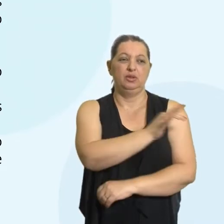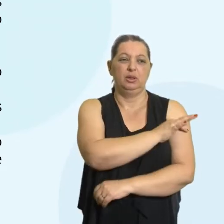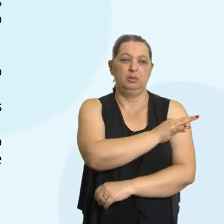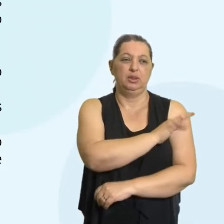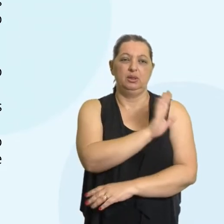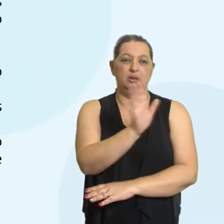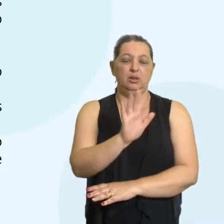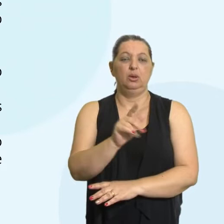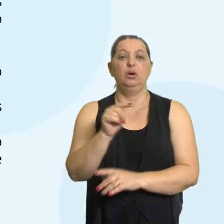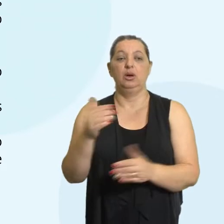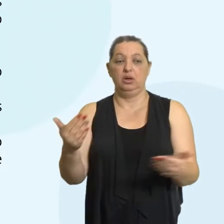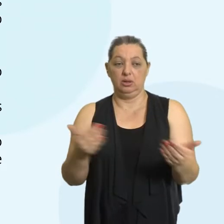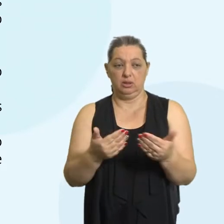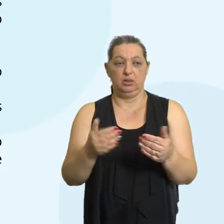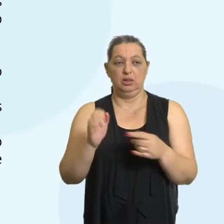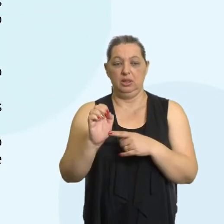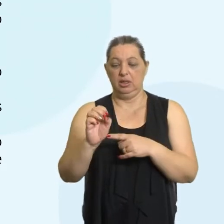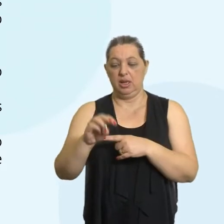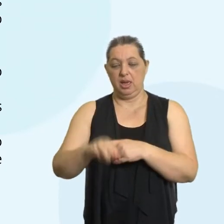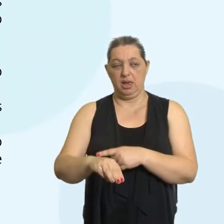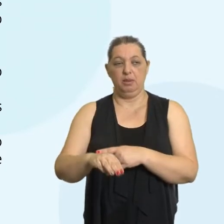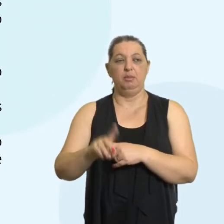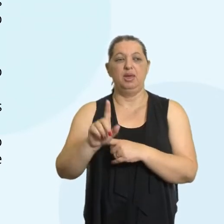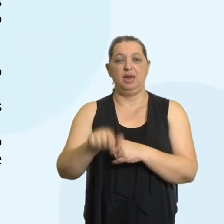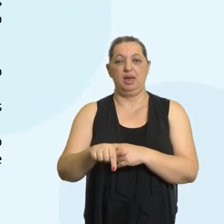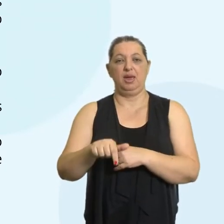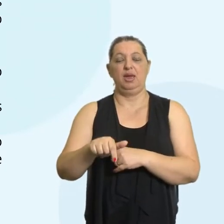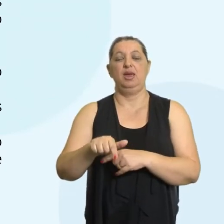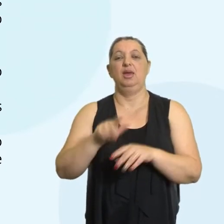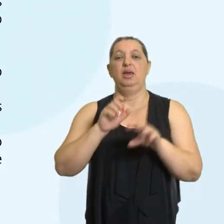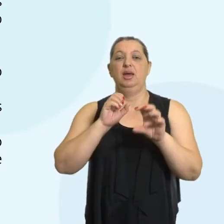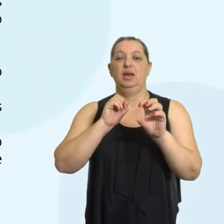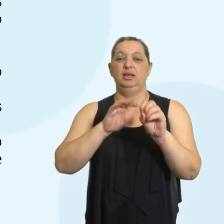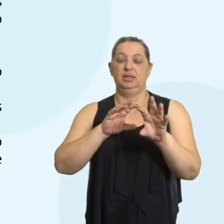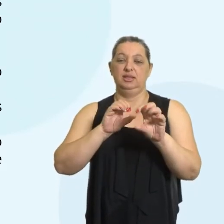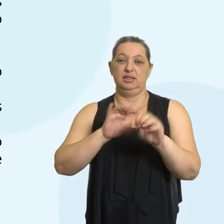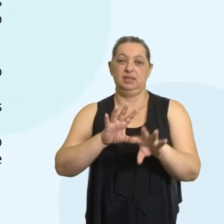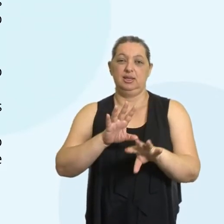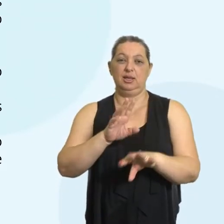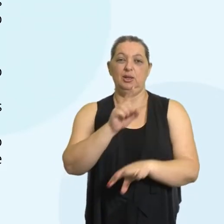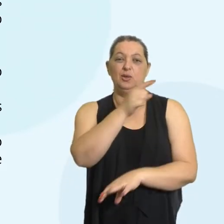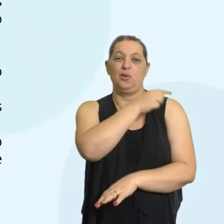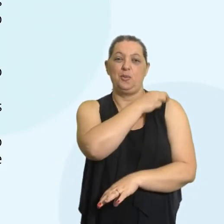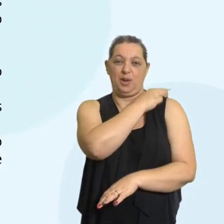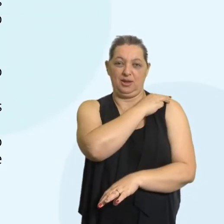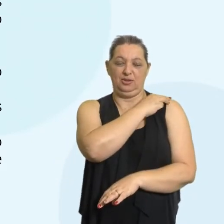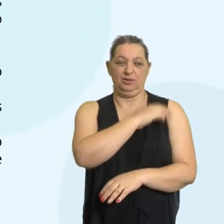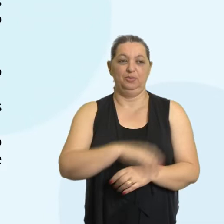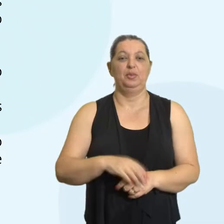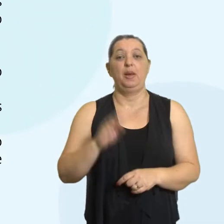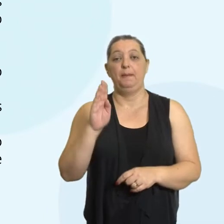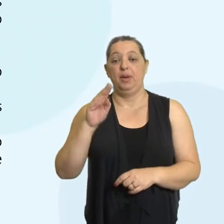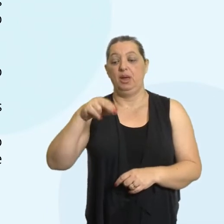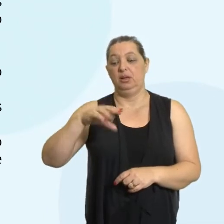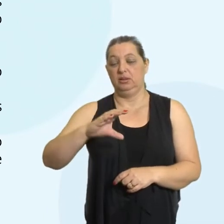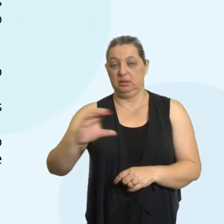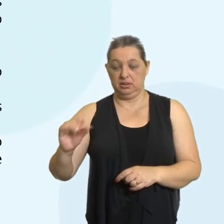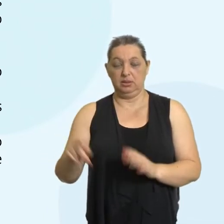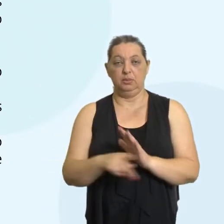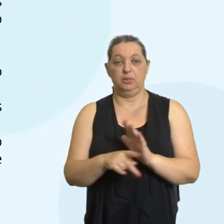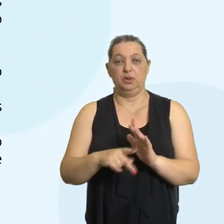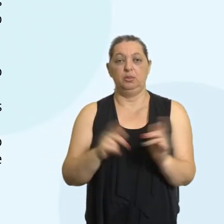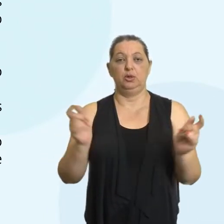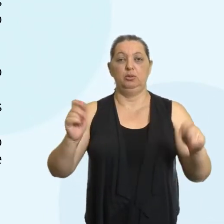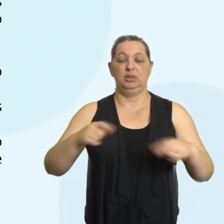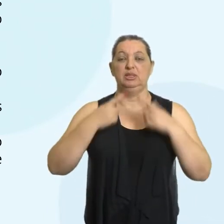médio tá gente começa com m é uma habilidade de Ensino Médio são duas competências gerais da bncc competente linguagens que